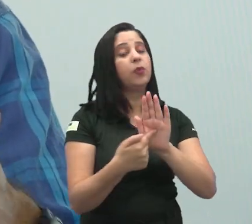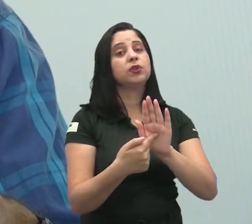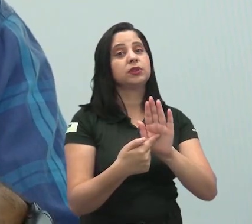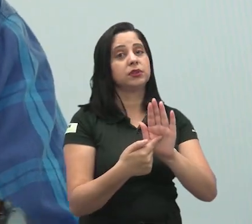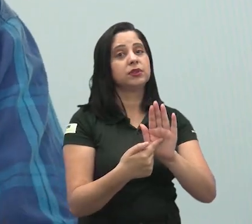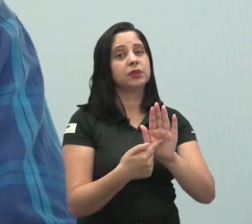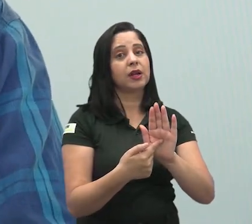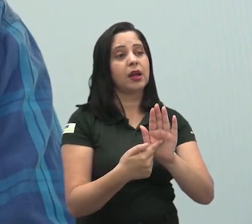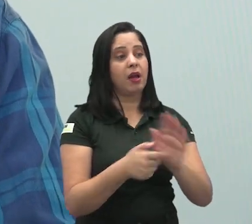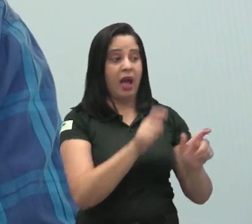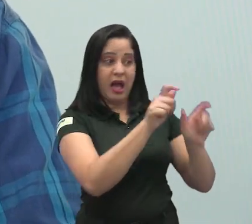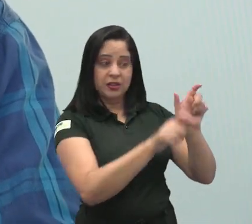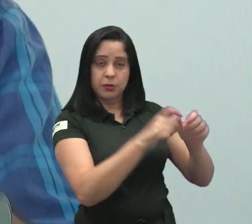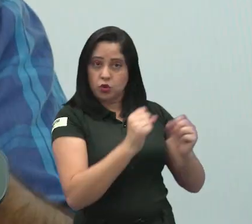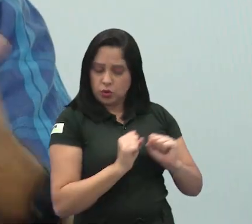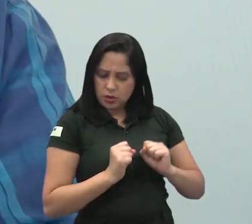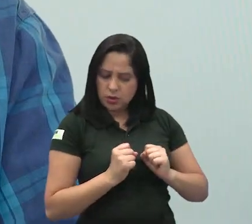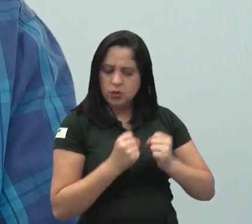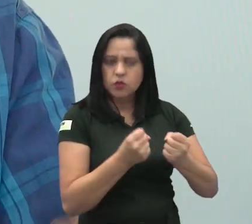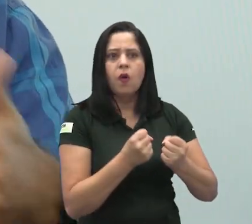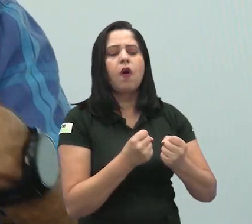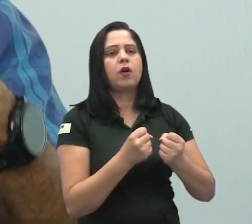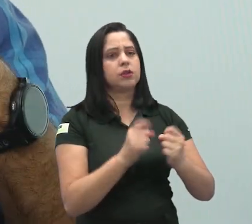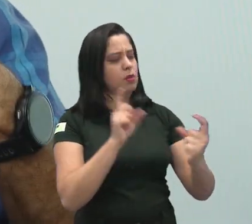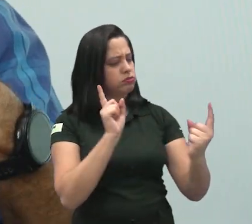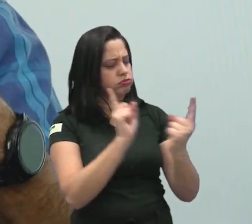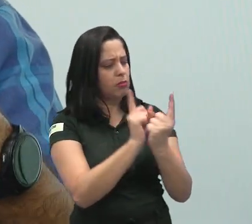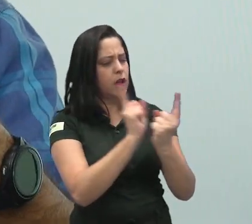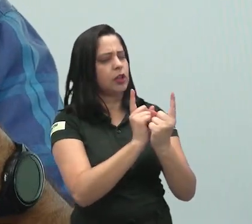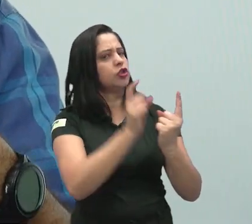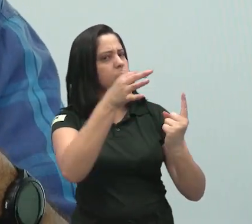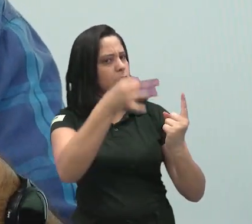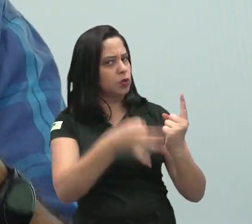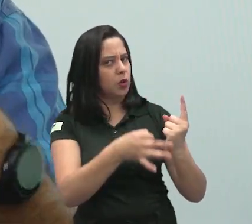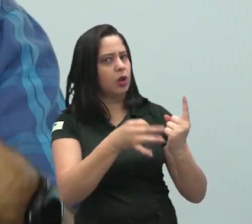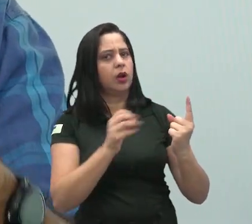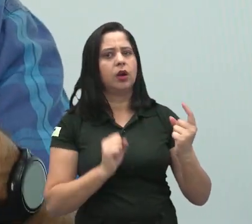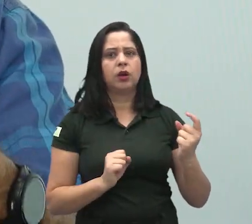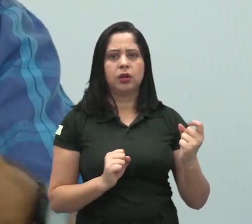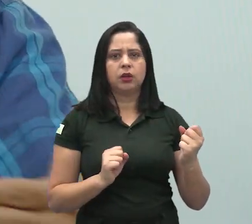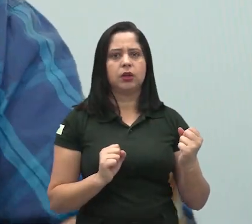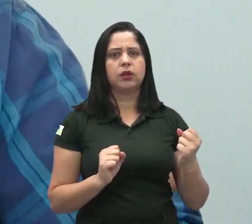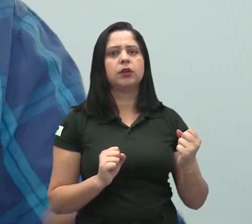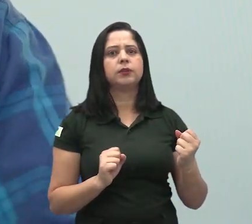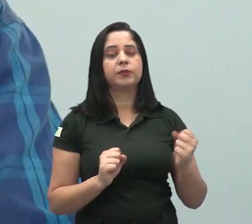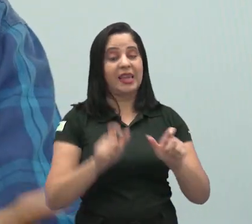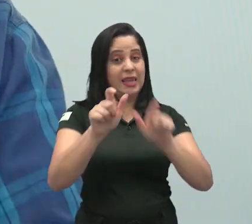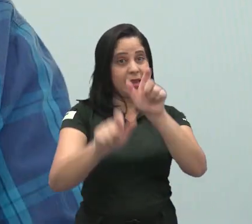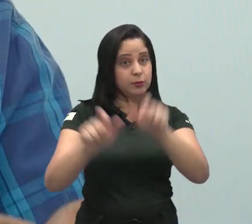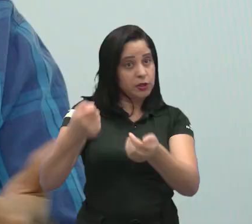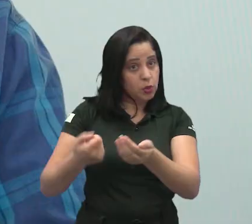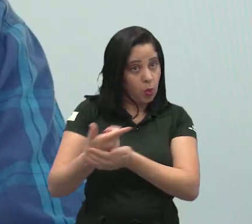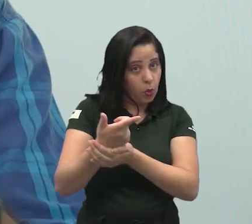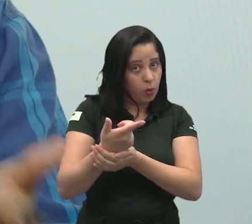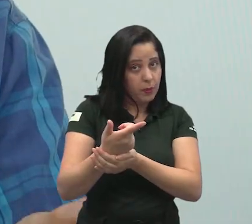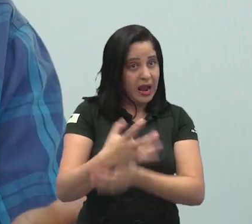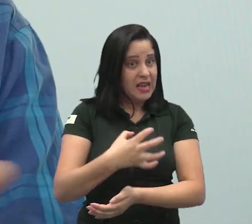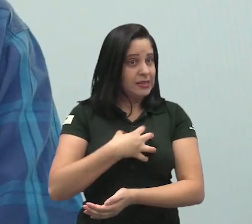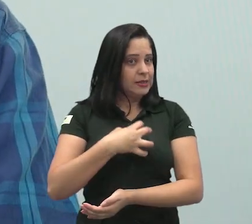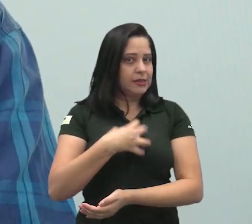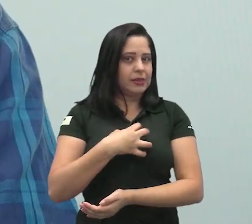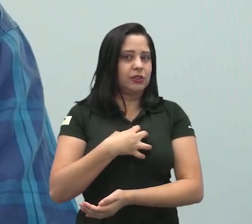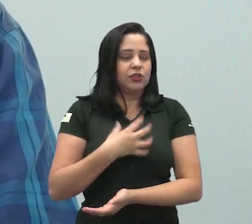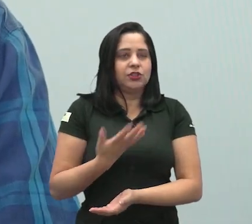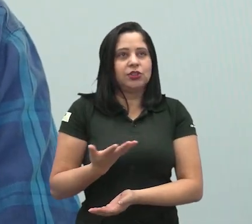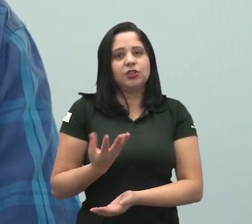que as pessoas também se esforçam para ter um melhor atendimento, para que as pessoas que consomem aquilo lá se sintam de uma